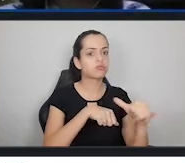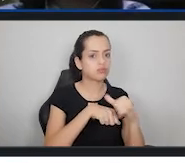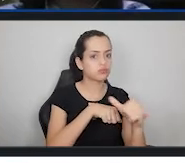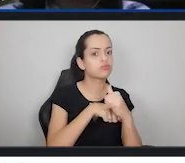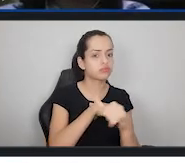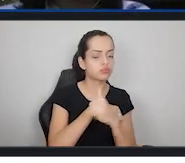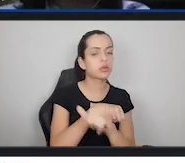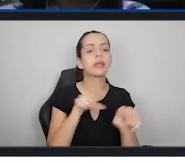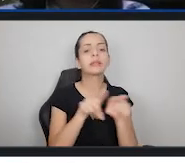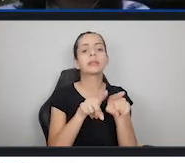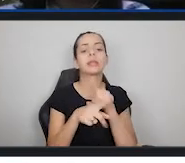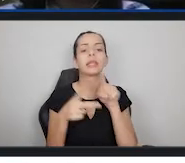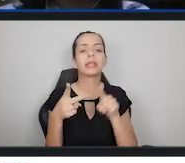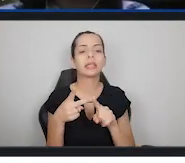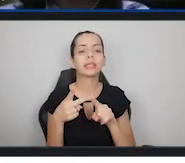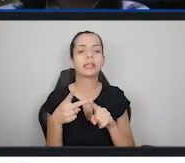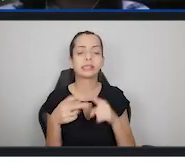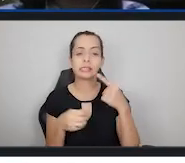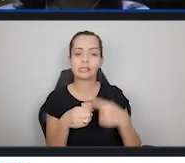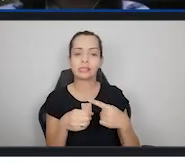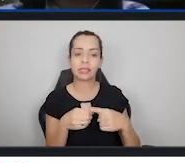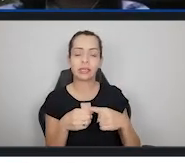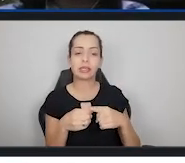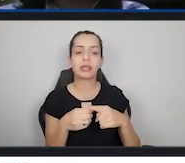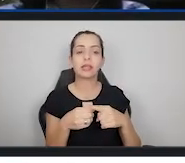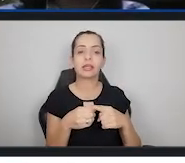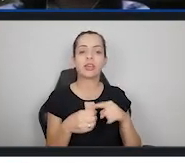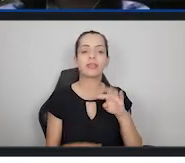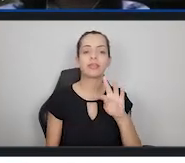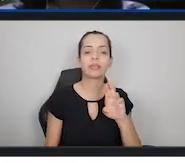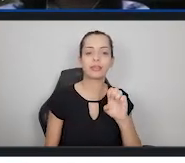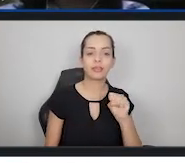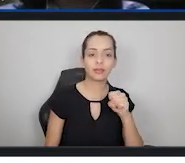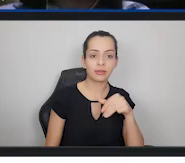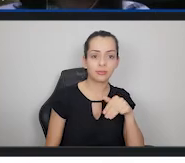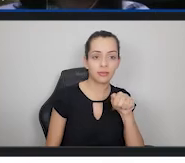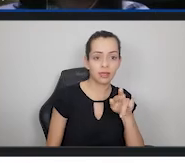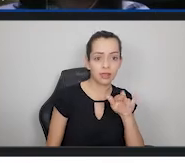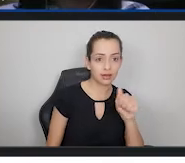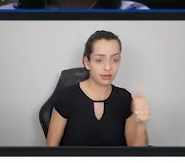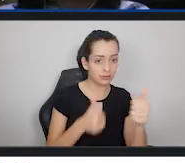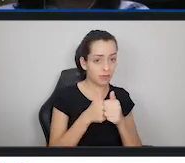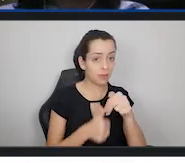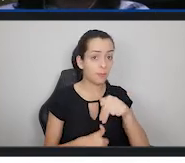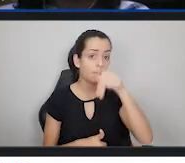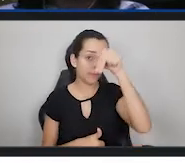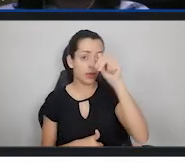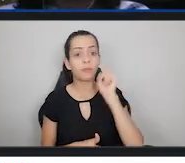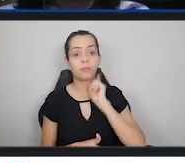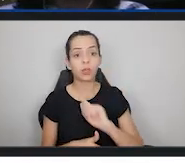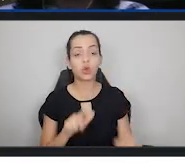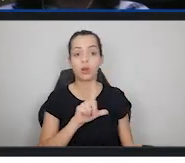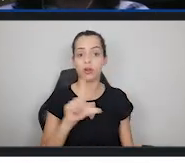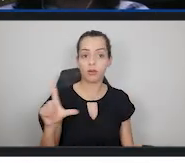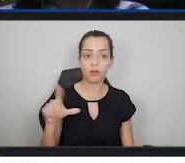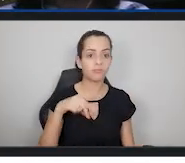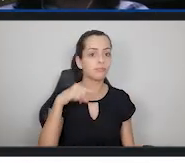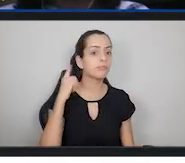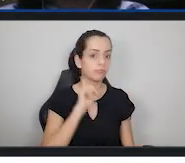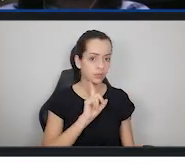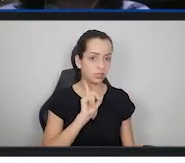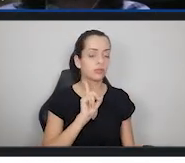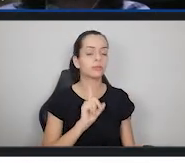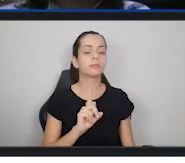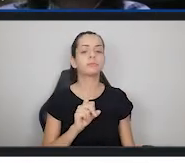aqui Irapé, Rio Jequitinhonha, a hidrelétrica, né? E aqui, Três Marias, as mais próximas aqui da nossa região